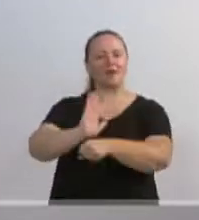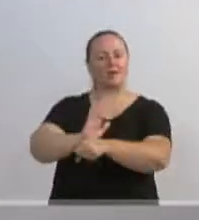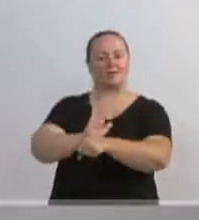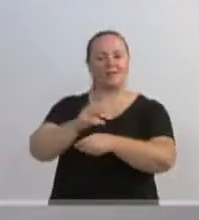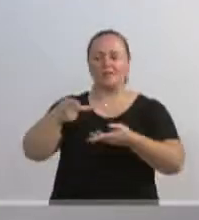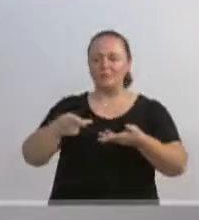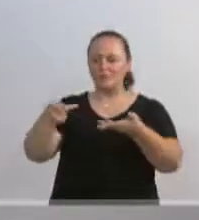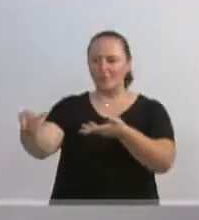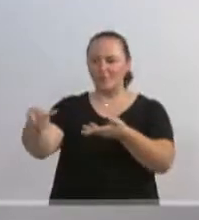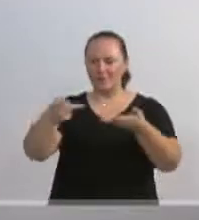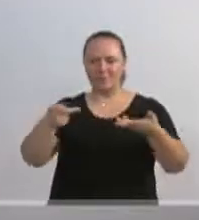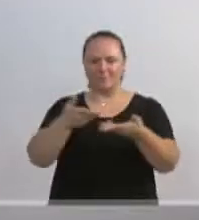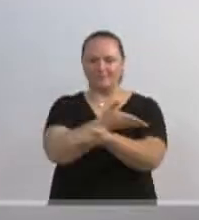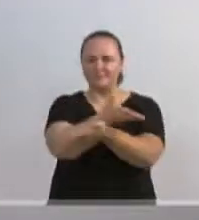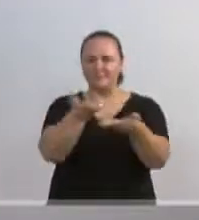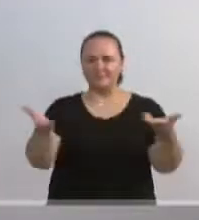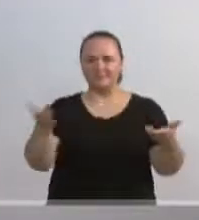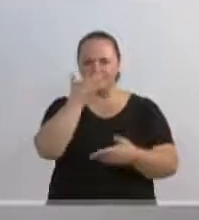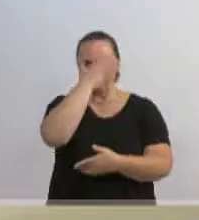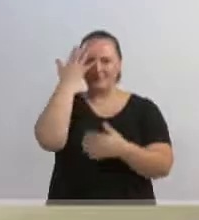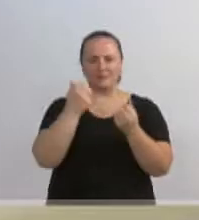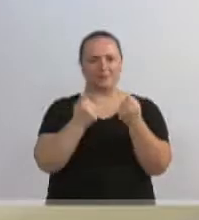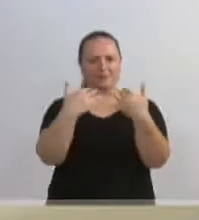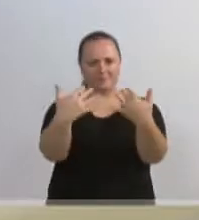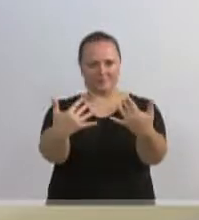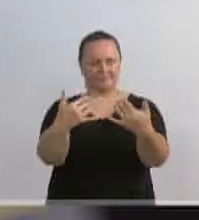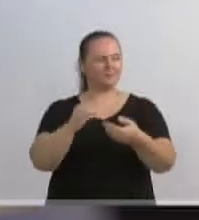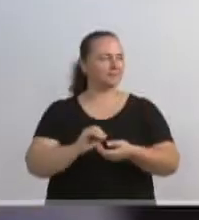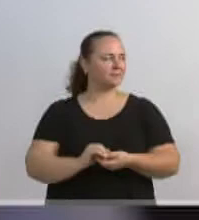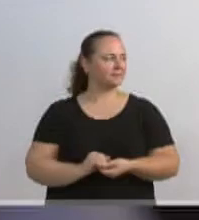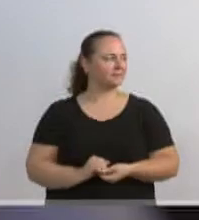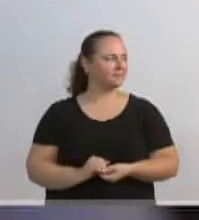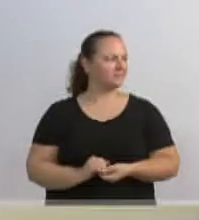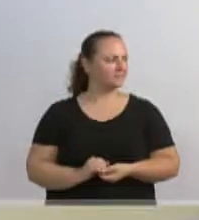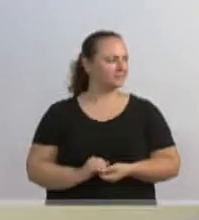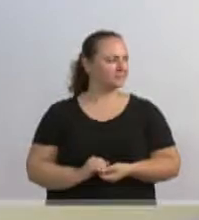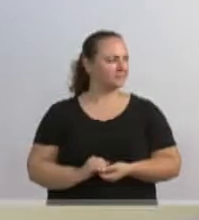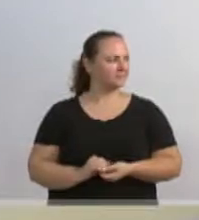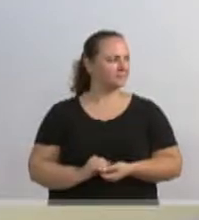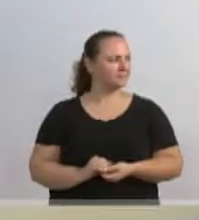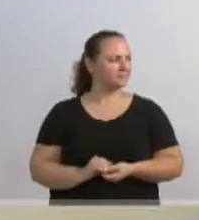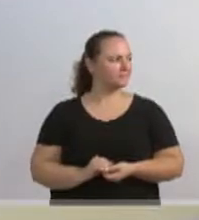para todos que nos assistem e pra falar alguma